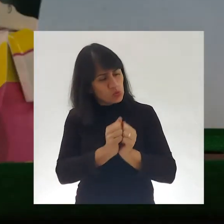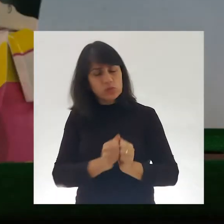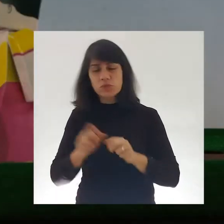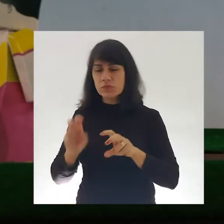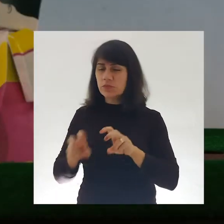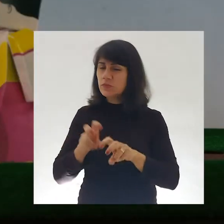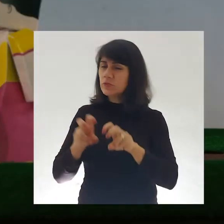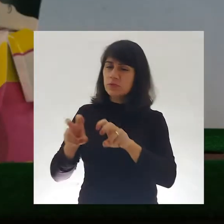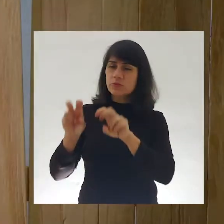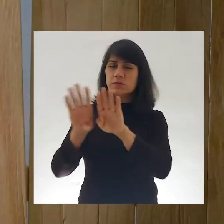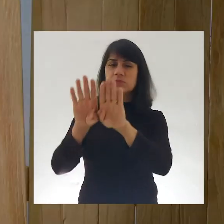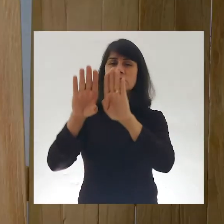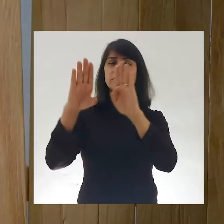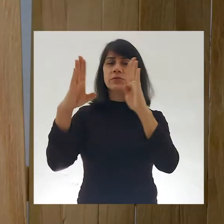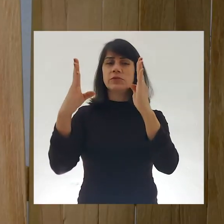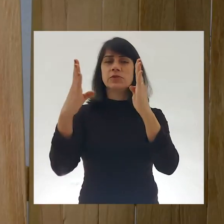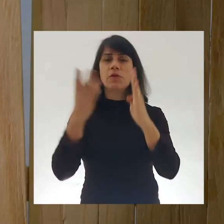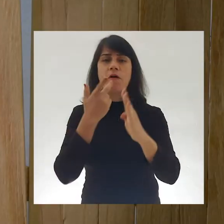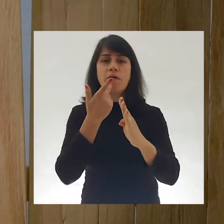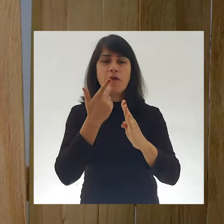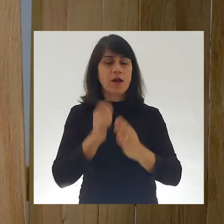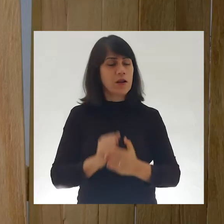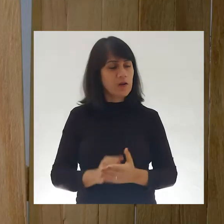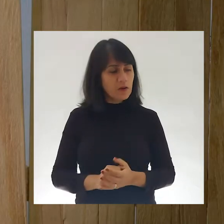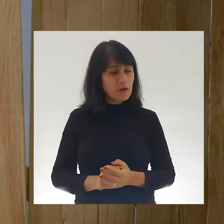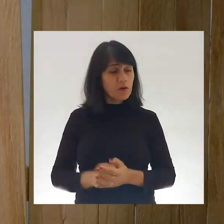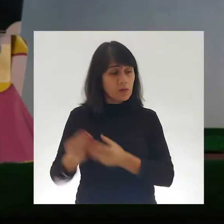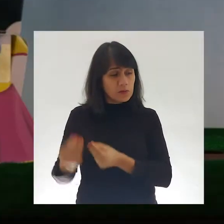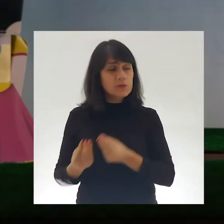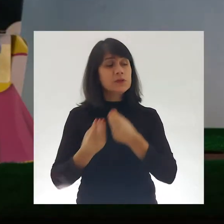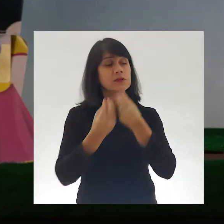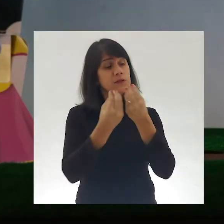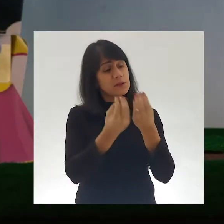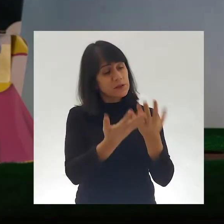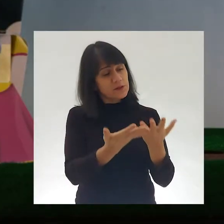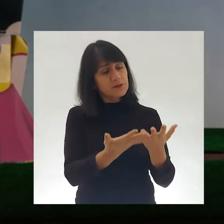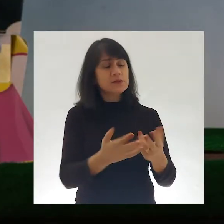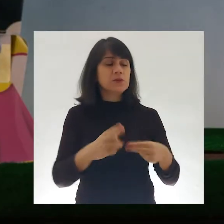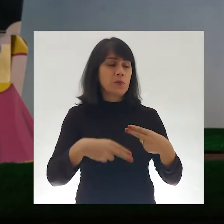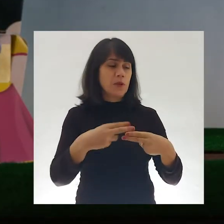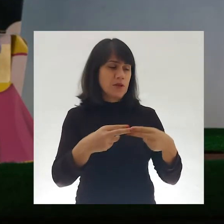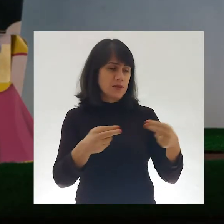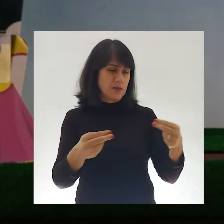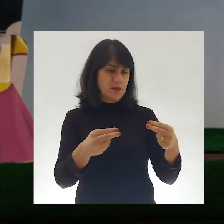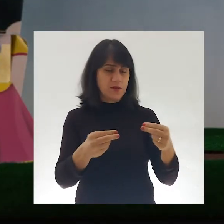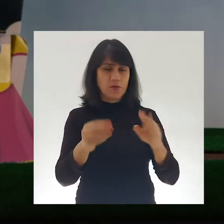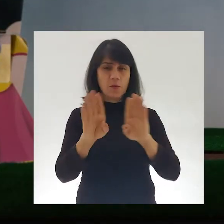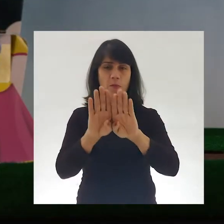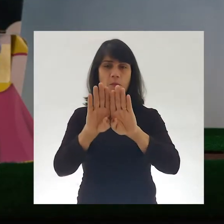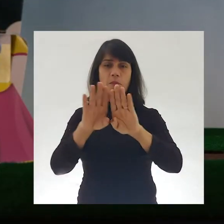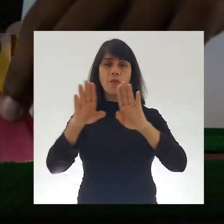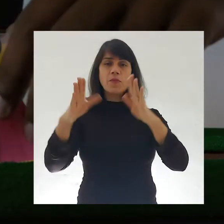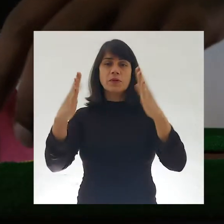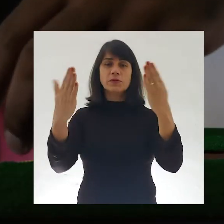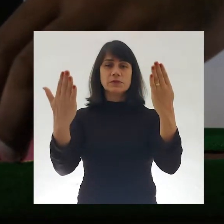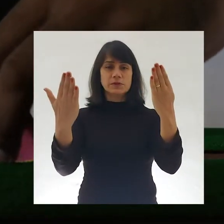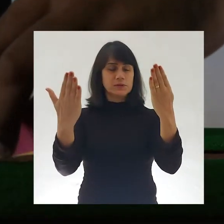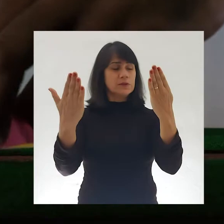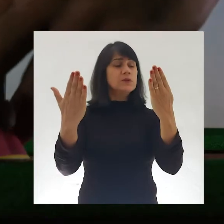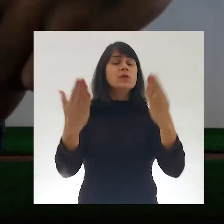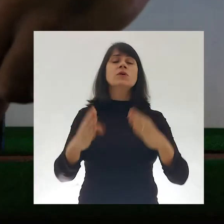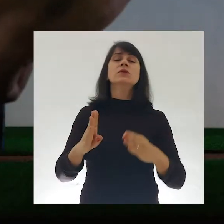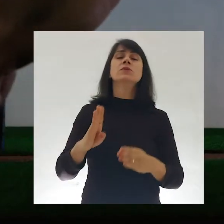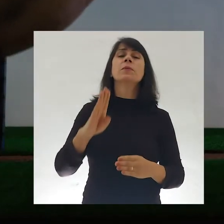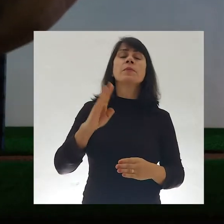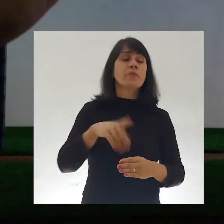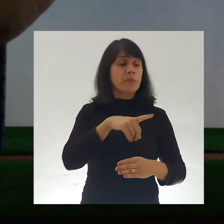o portão e diz: Isso é para você. O portão se abriu, e quando